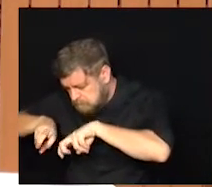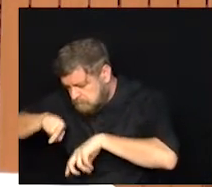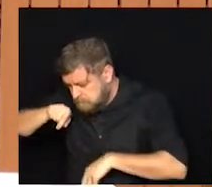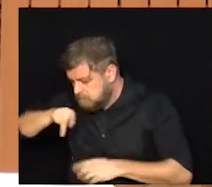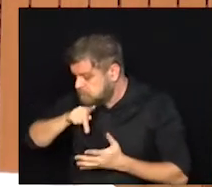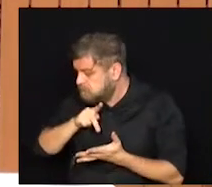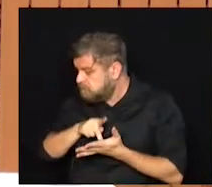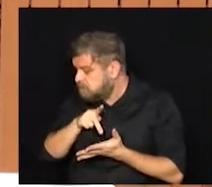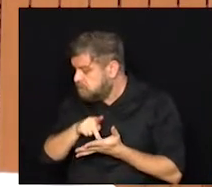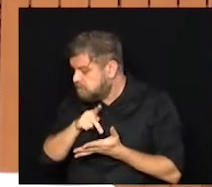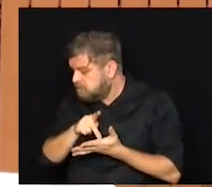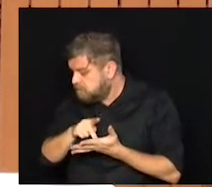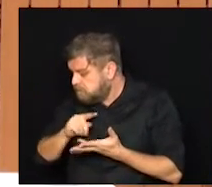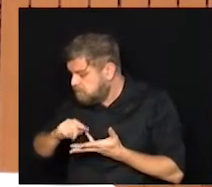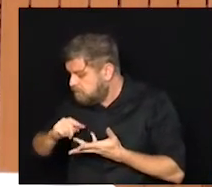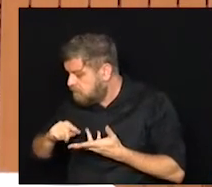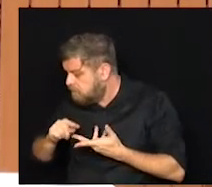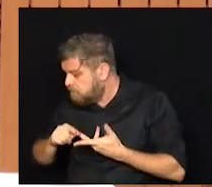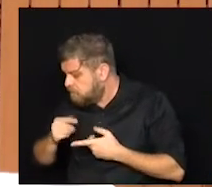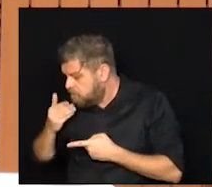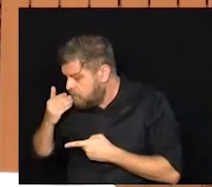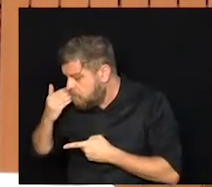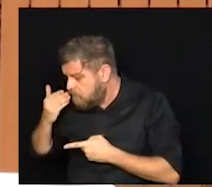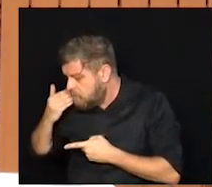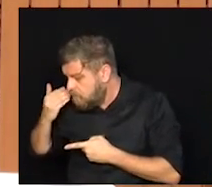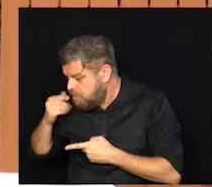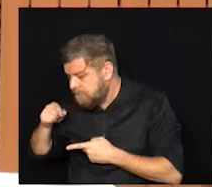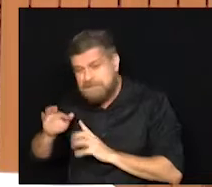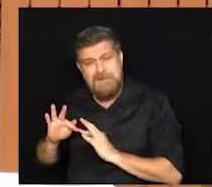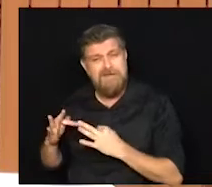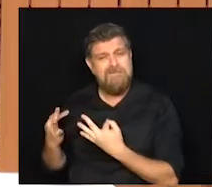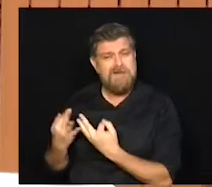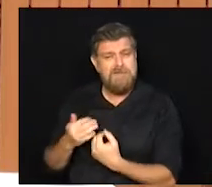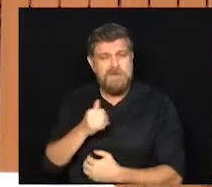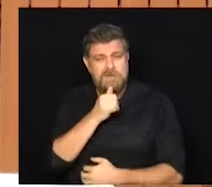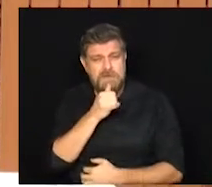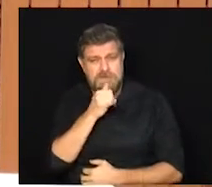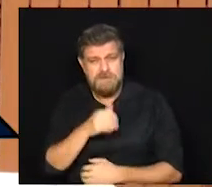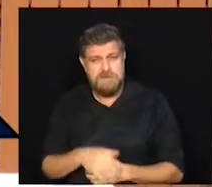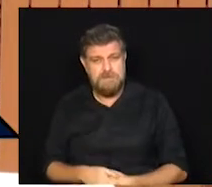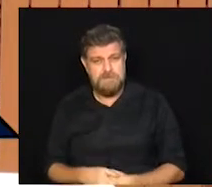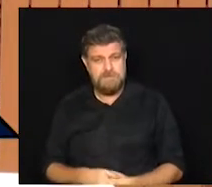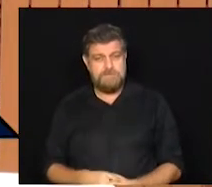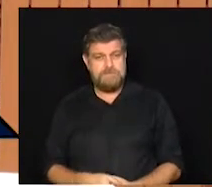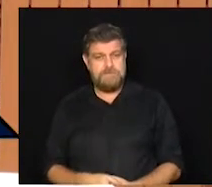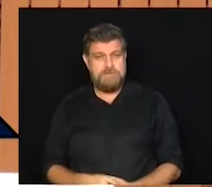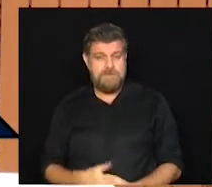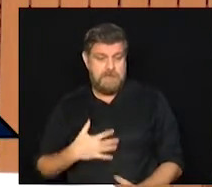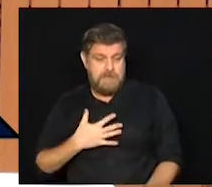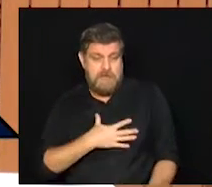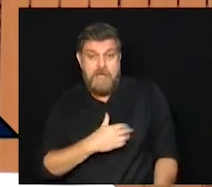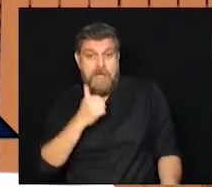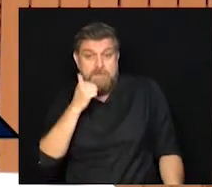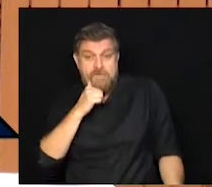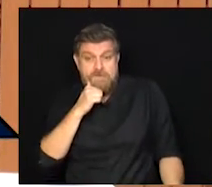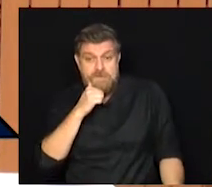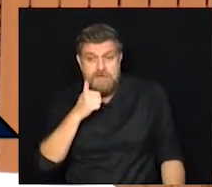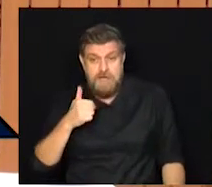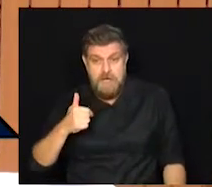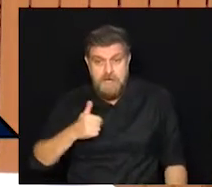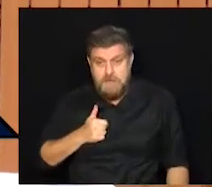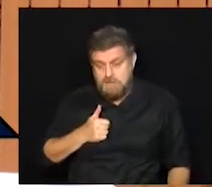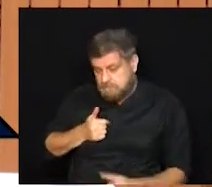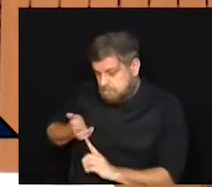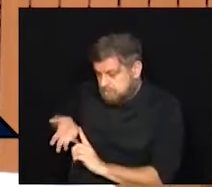realmente, buscar e ver as famílias, por exemplo, eu tiro pela minha filha, se eu não tivesse dado condições para